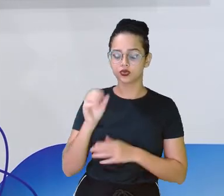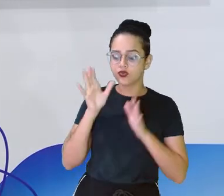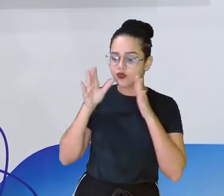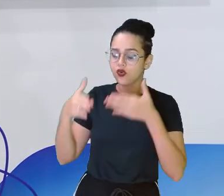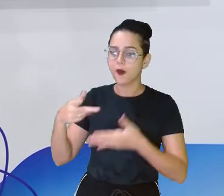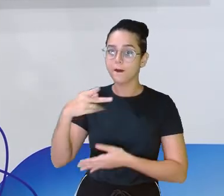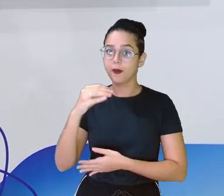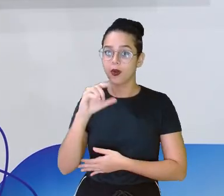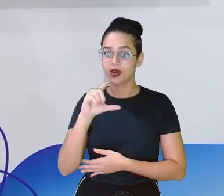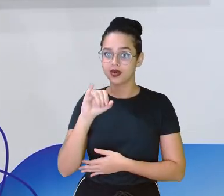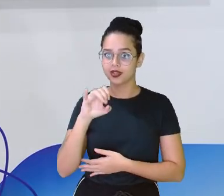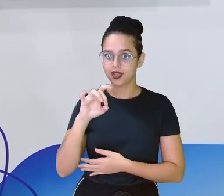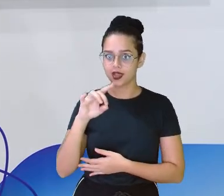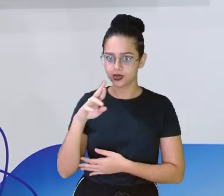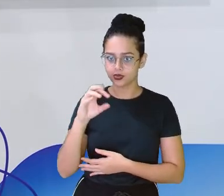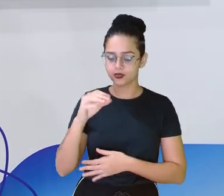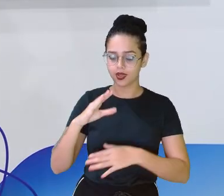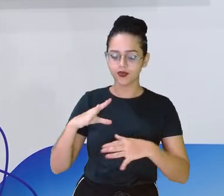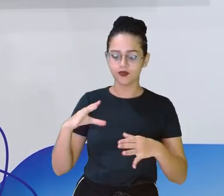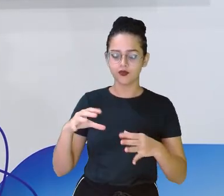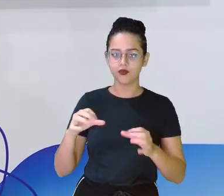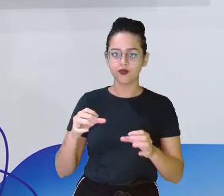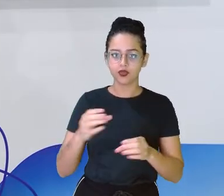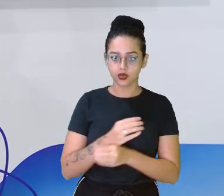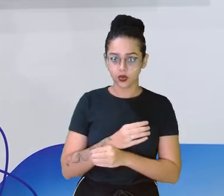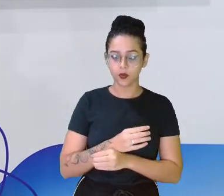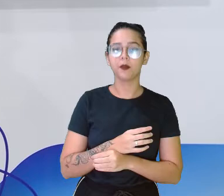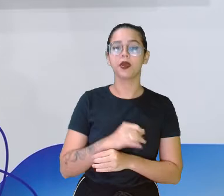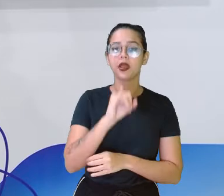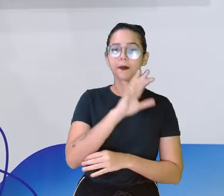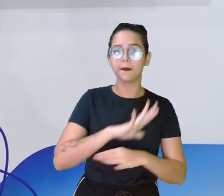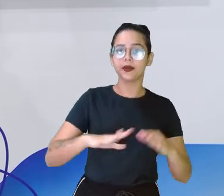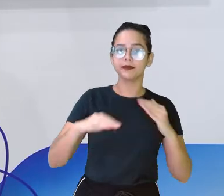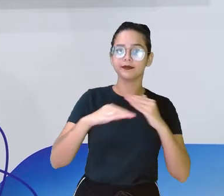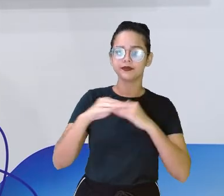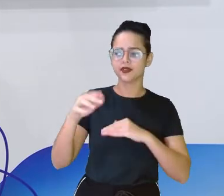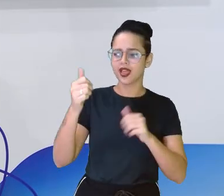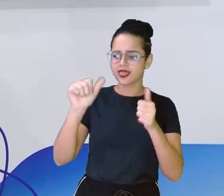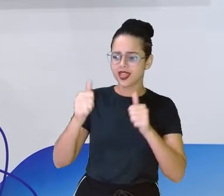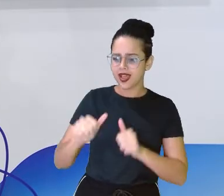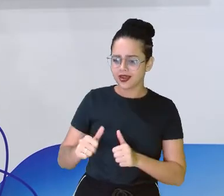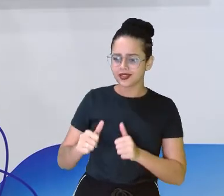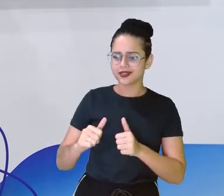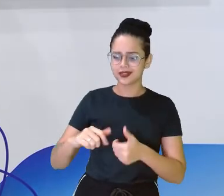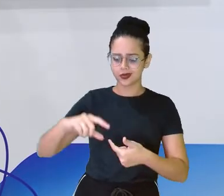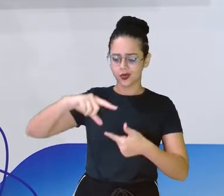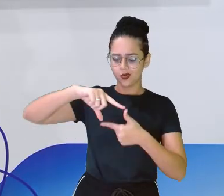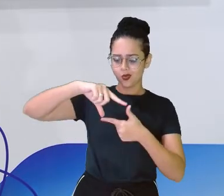formadas por figuras geométricas. Se você analisar o cubo, você vai ver